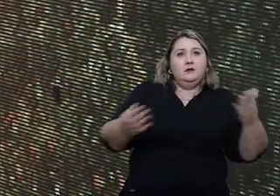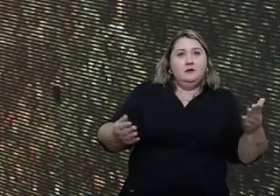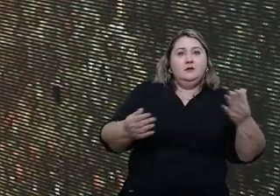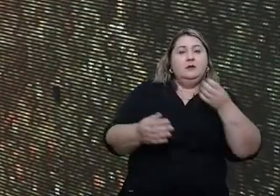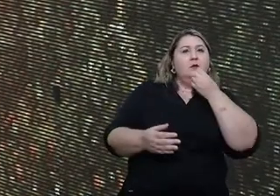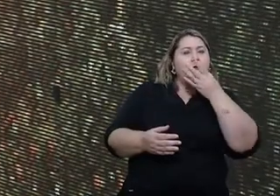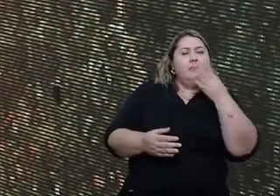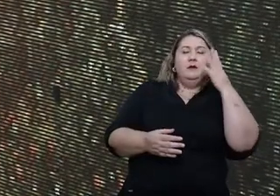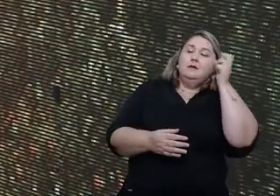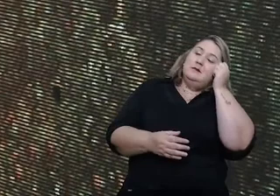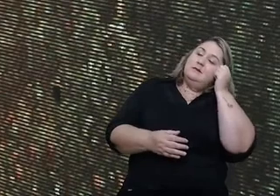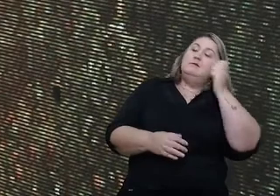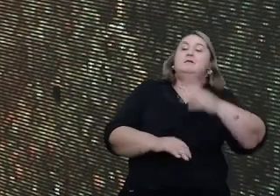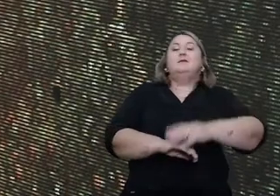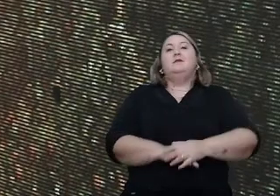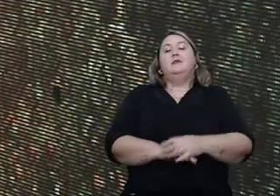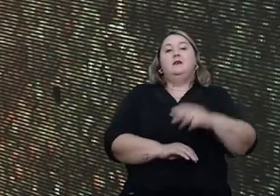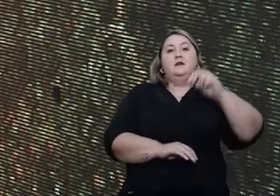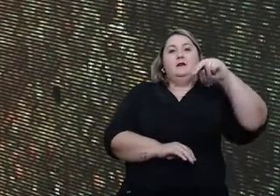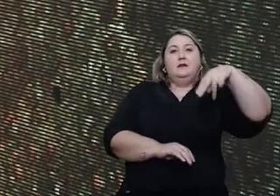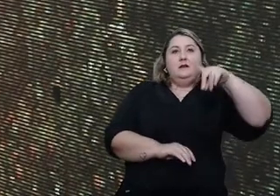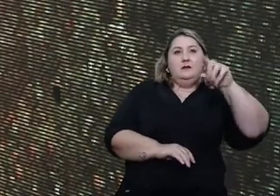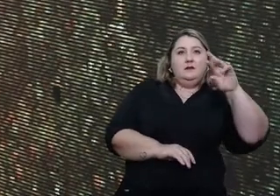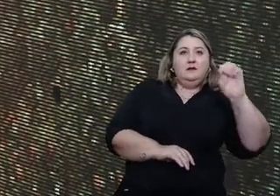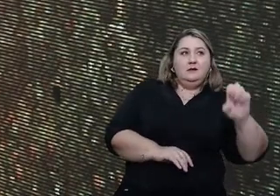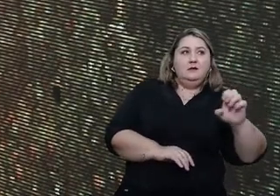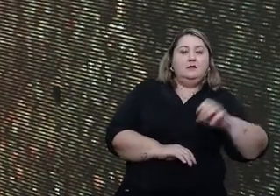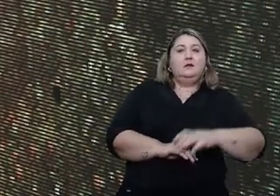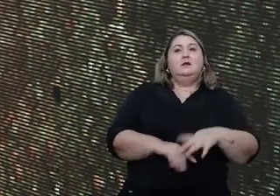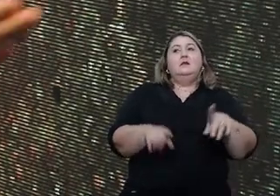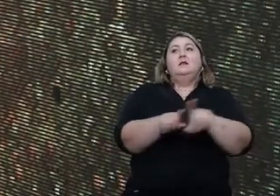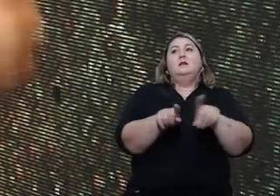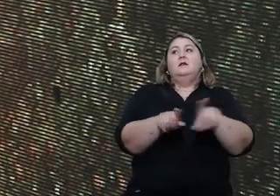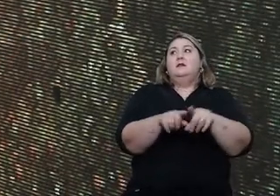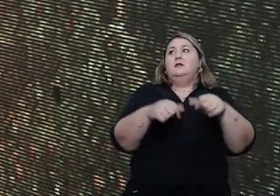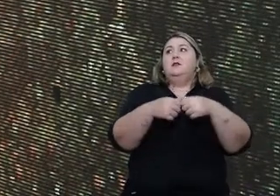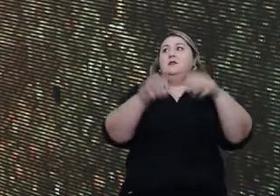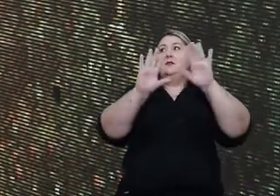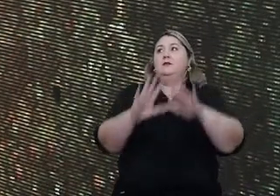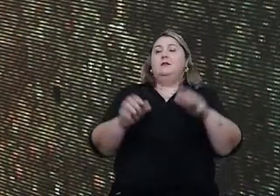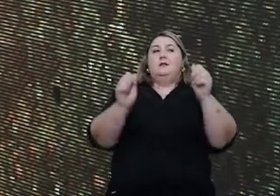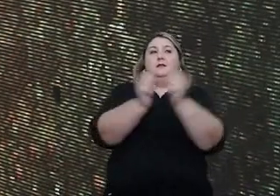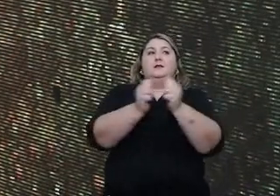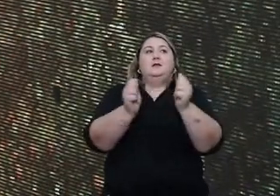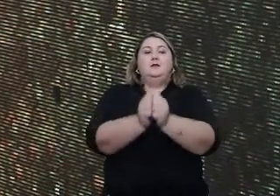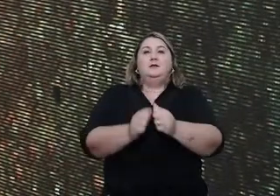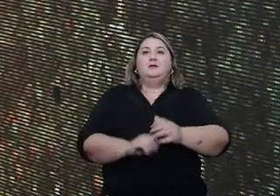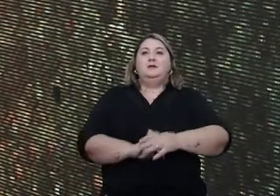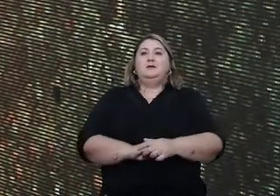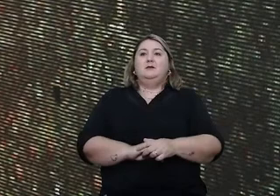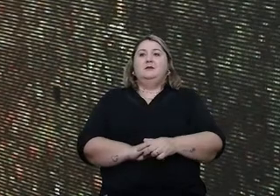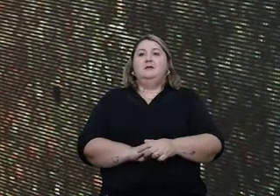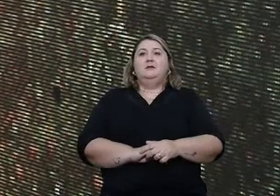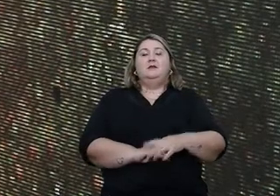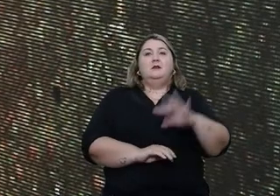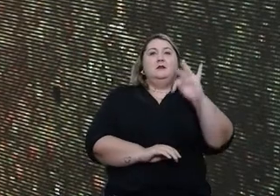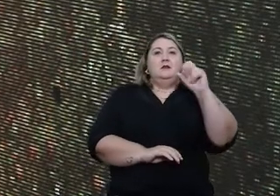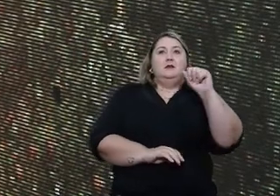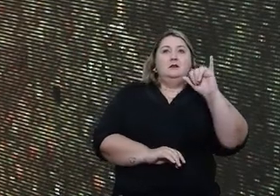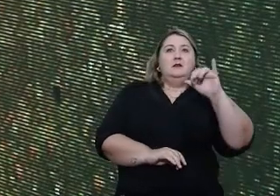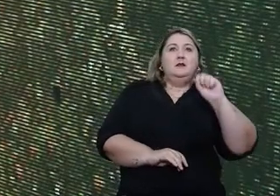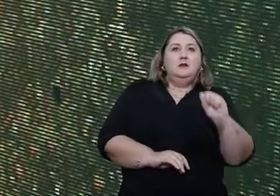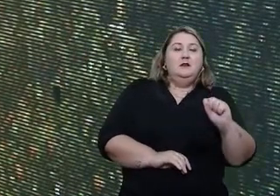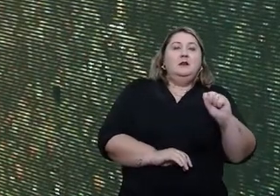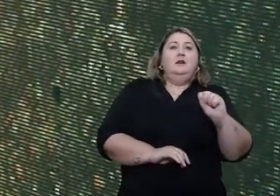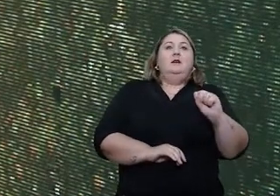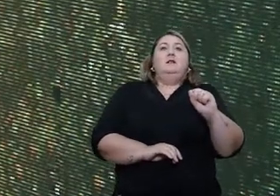vocês, durmam bem, Jéssica, André, Gabriela, todos vocês que ficaram conosco, que estão até agora, muito obrigado mesmo, Thaís,